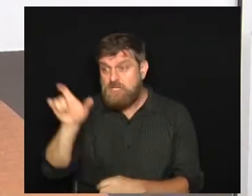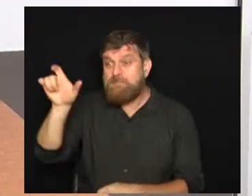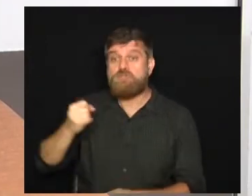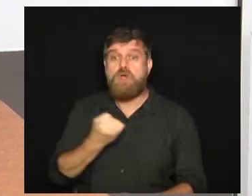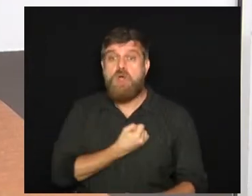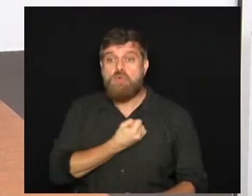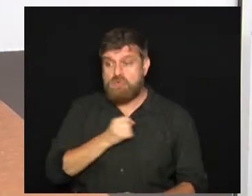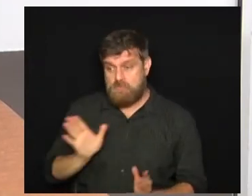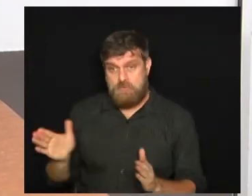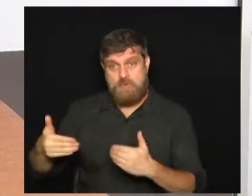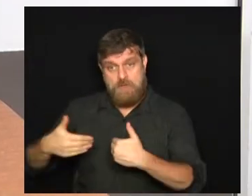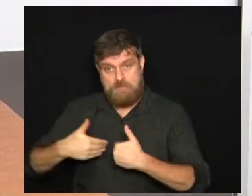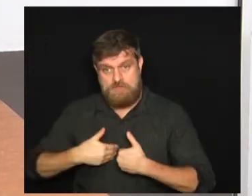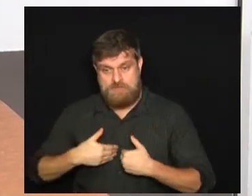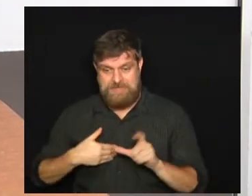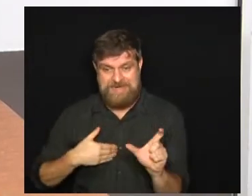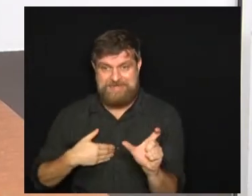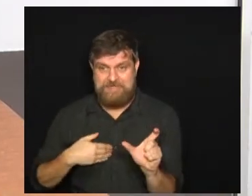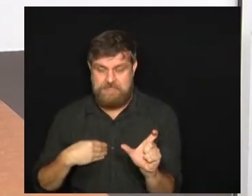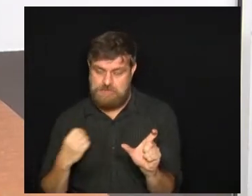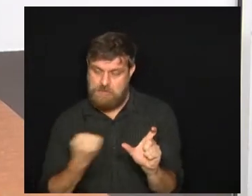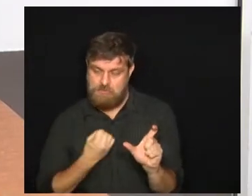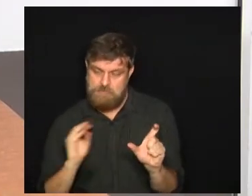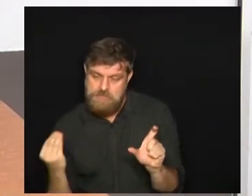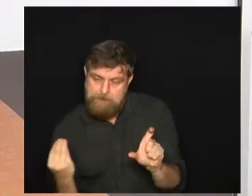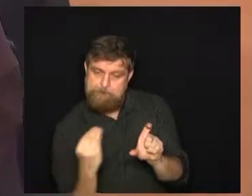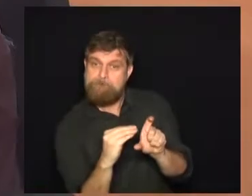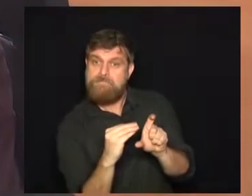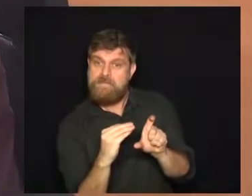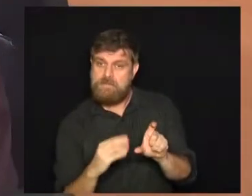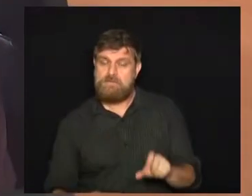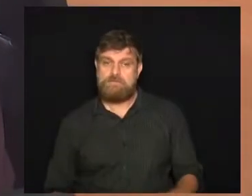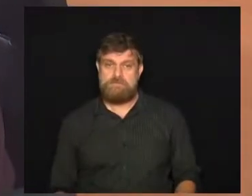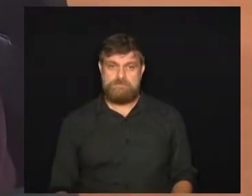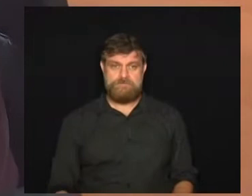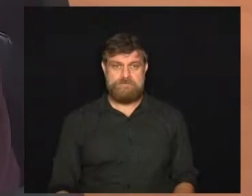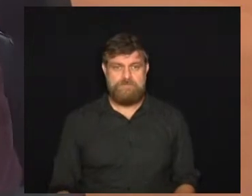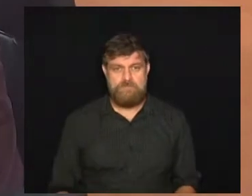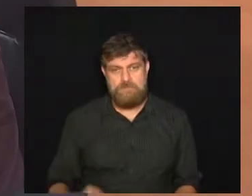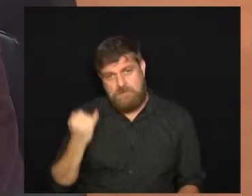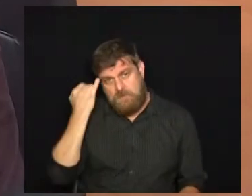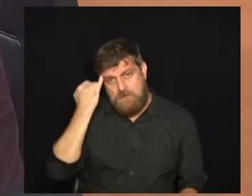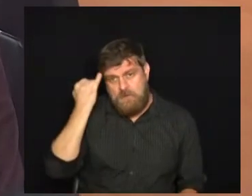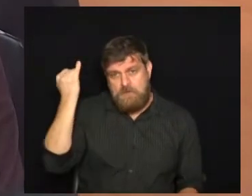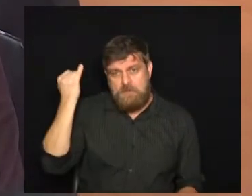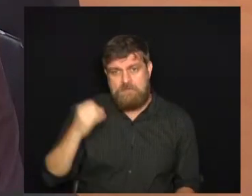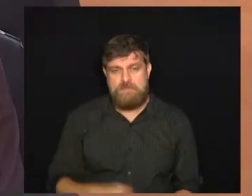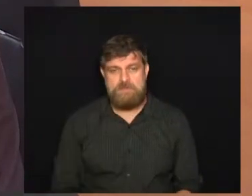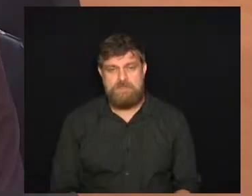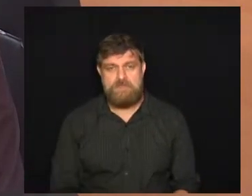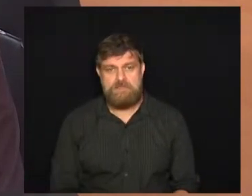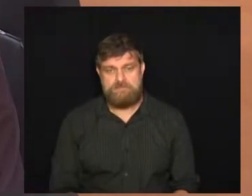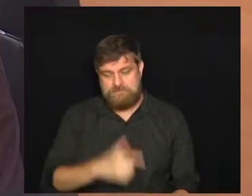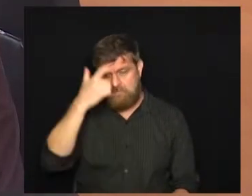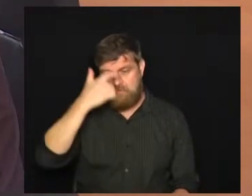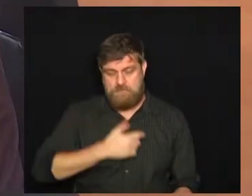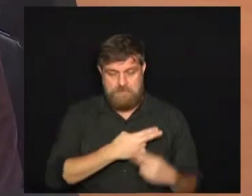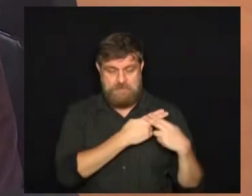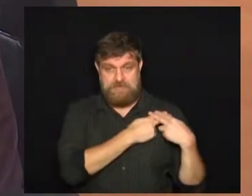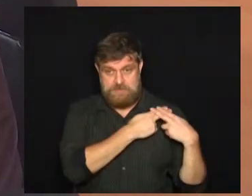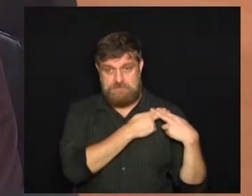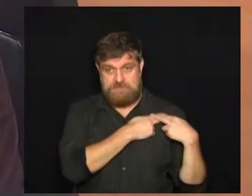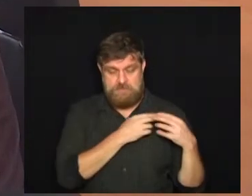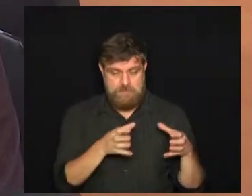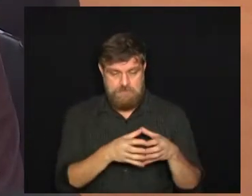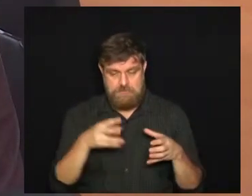que é autismo, né? Então eu acho que já está coberto. Ok, então acho que uma ideia como à frente dessa comissão,